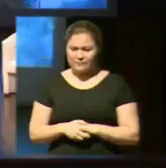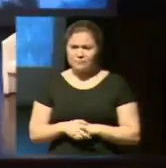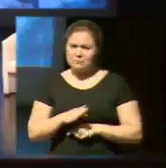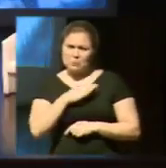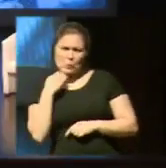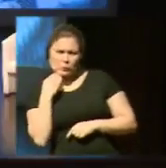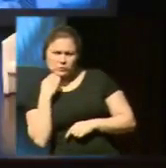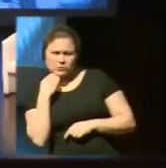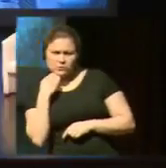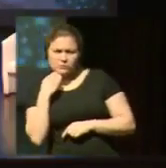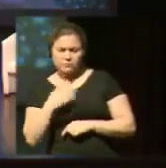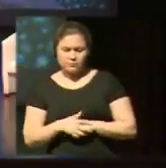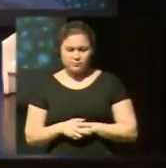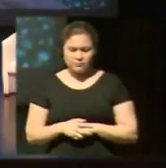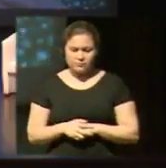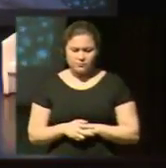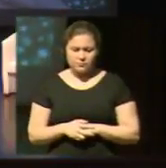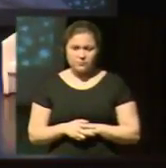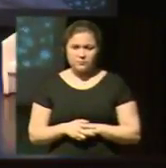morte.